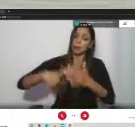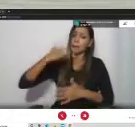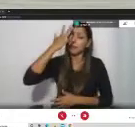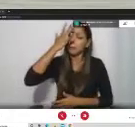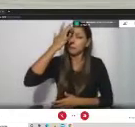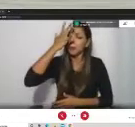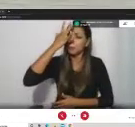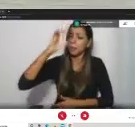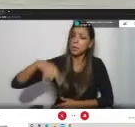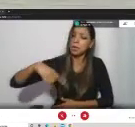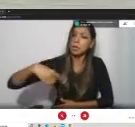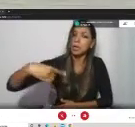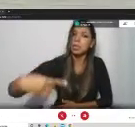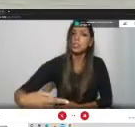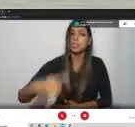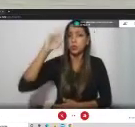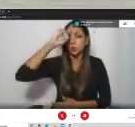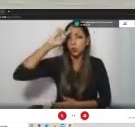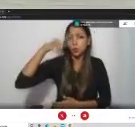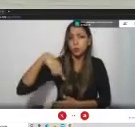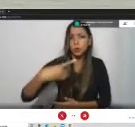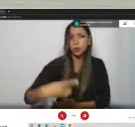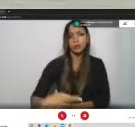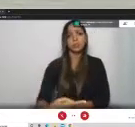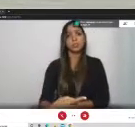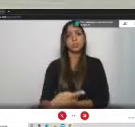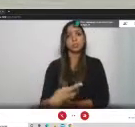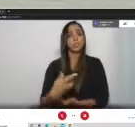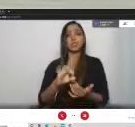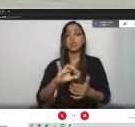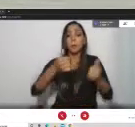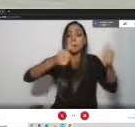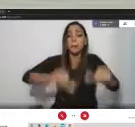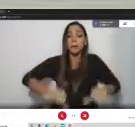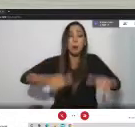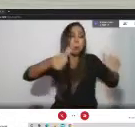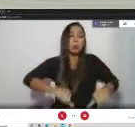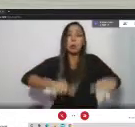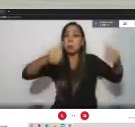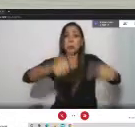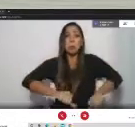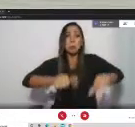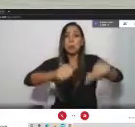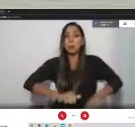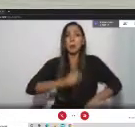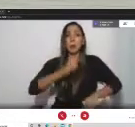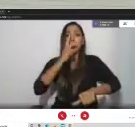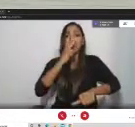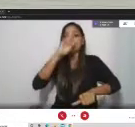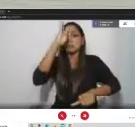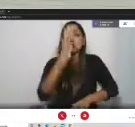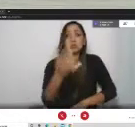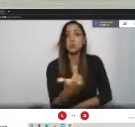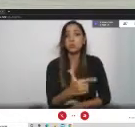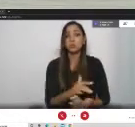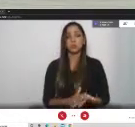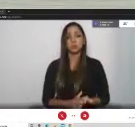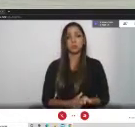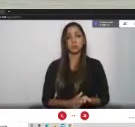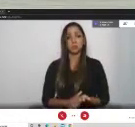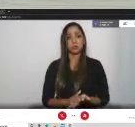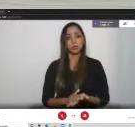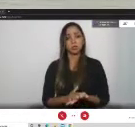túnel, vereador Gabriel. Você que eu vi, você na rua, andando com os fiscais, eu até